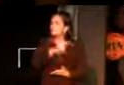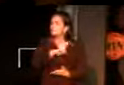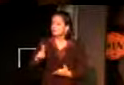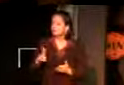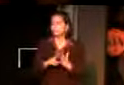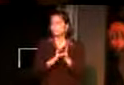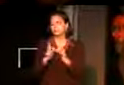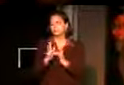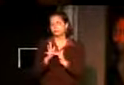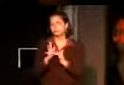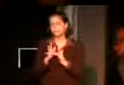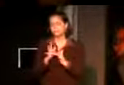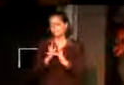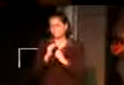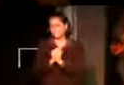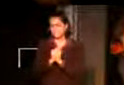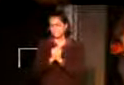senhor amém